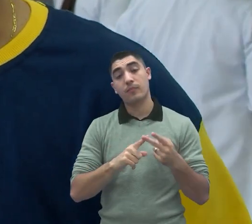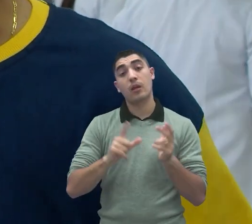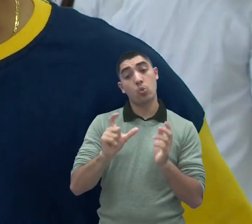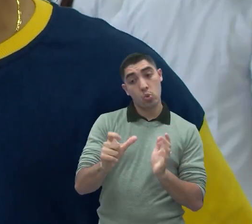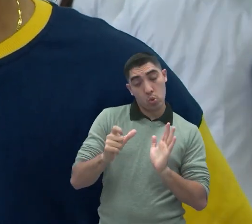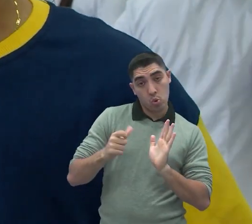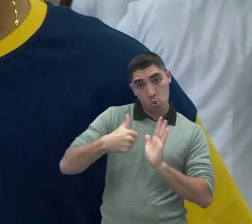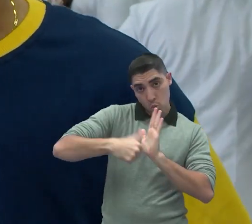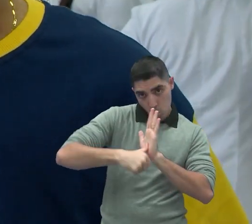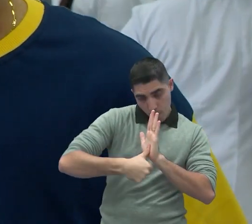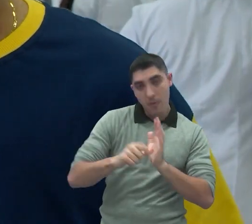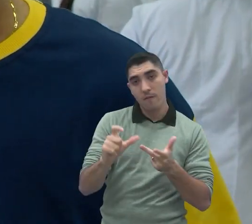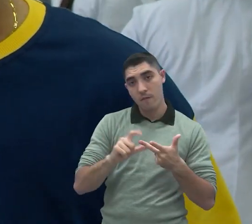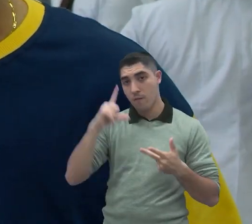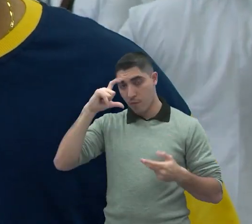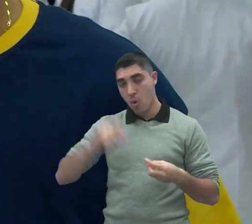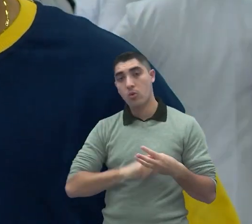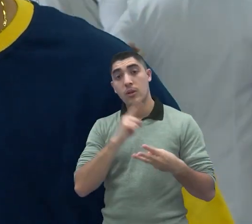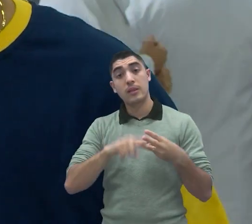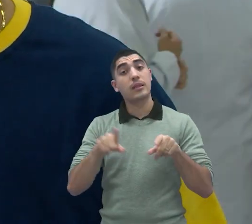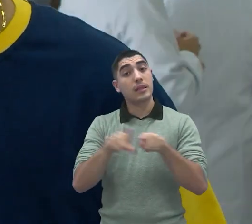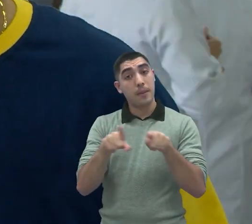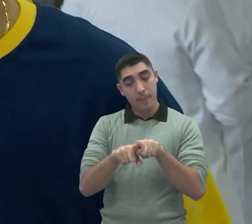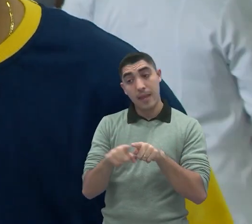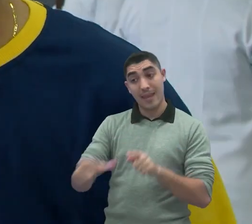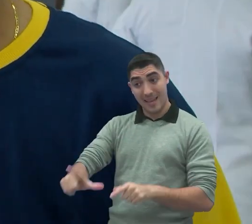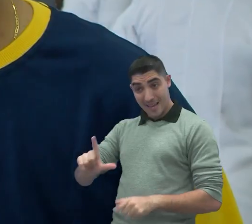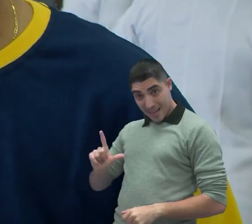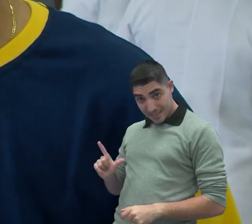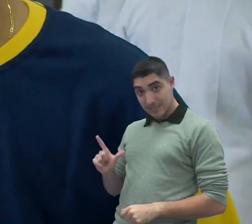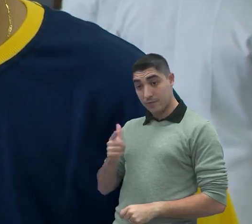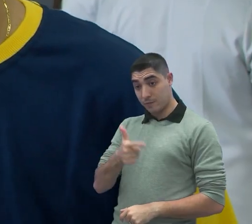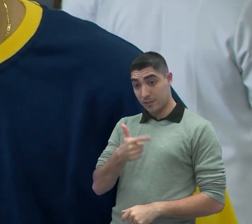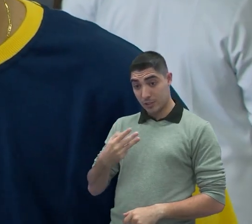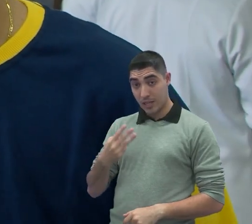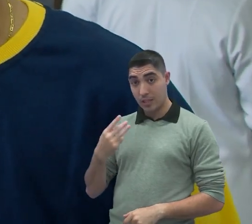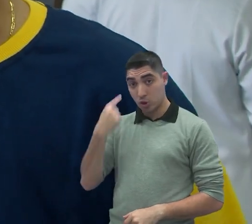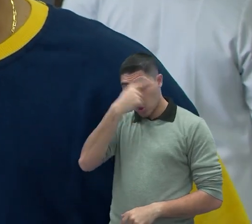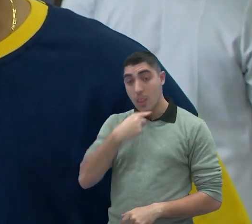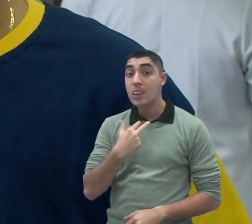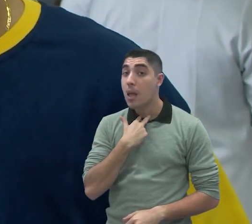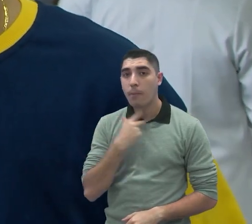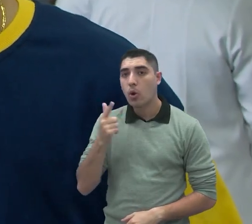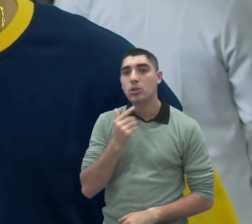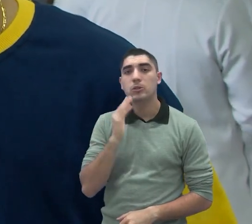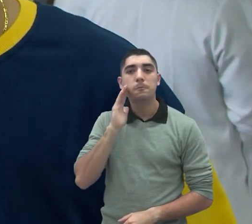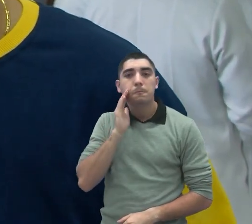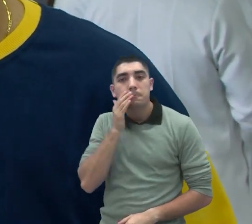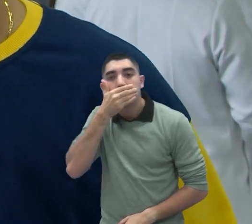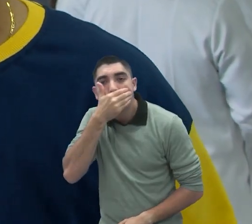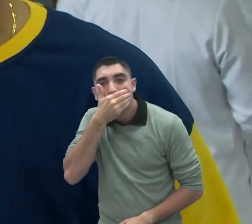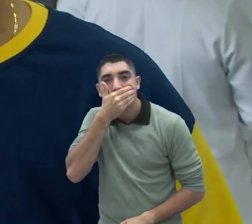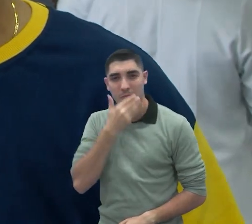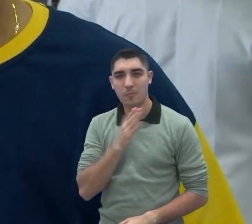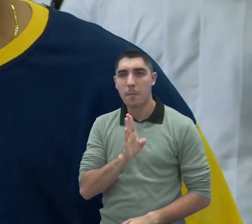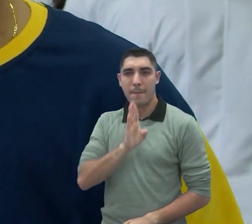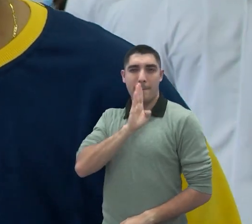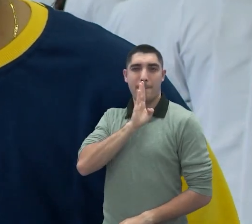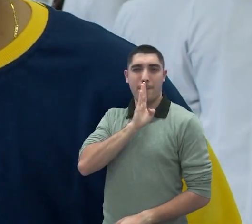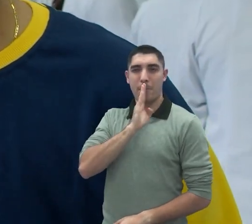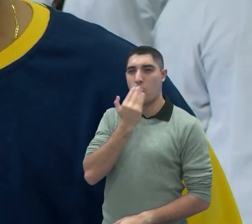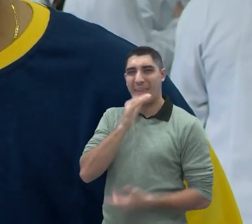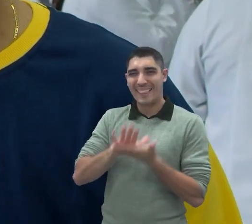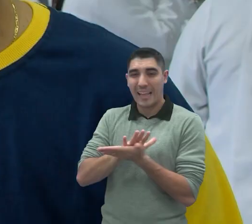foto, ter dormido pelo menos 6 horas nas 24 horas que antecedem o horário da doação, não vir em jejum, mas é de